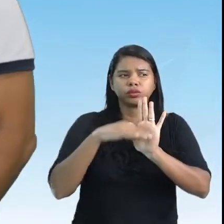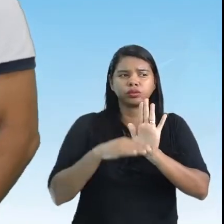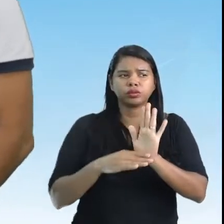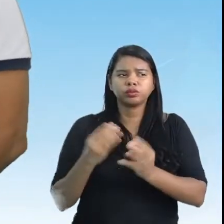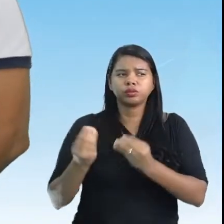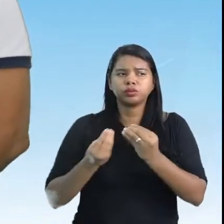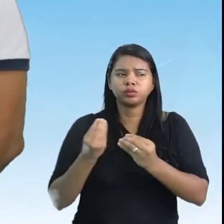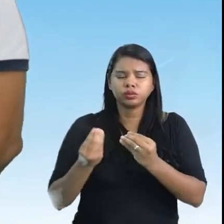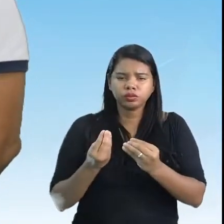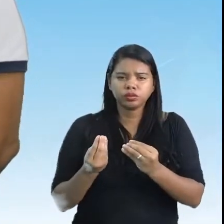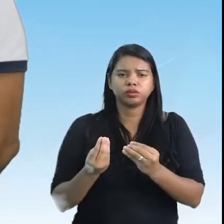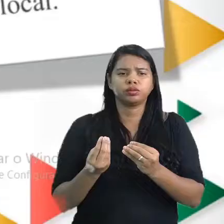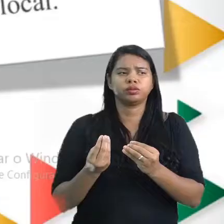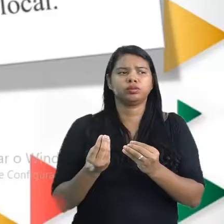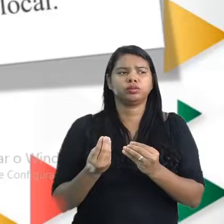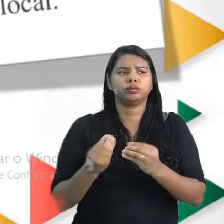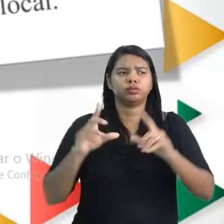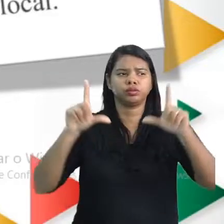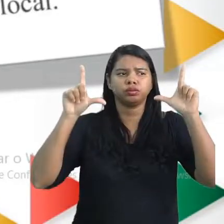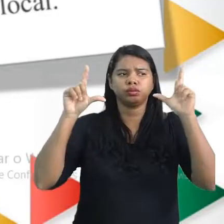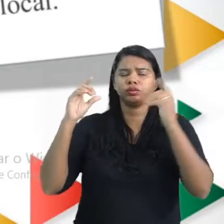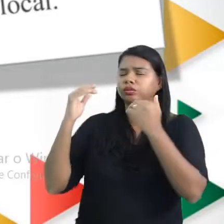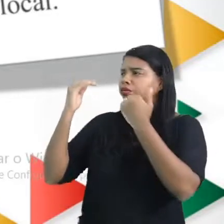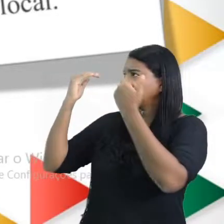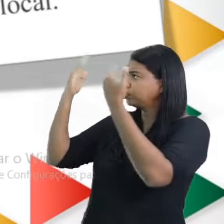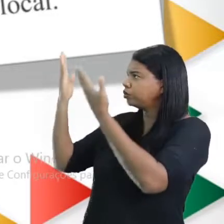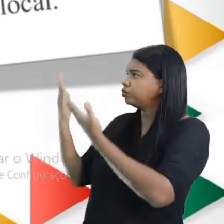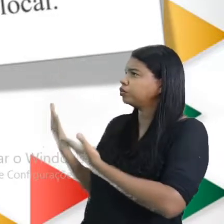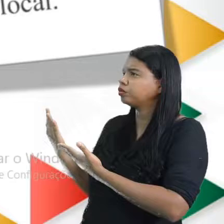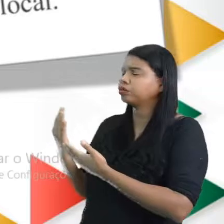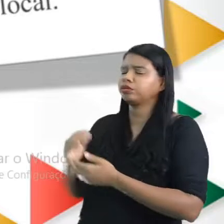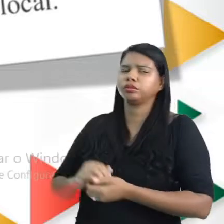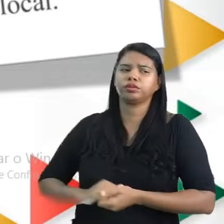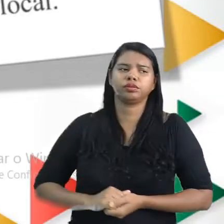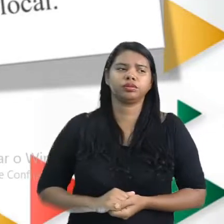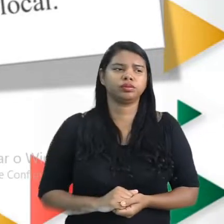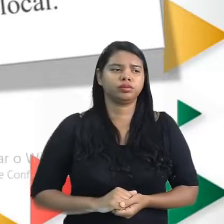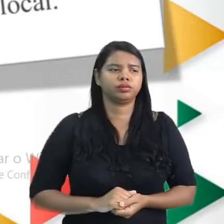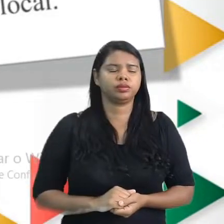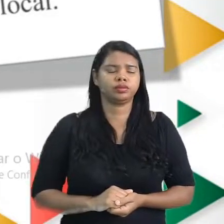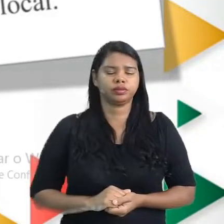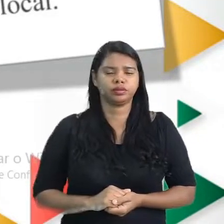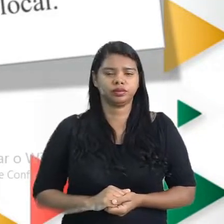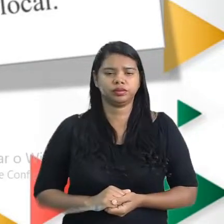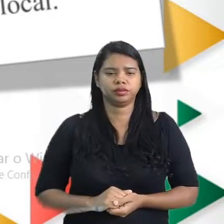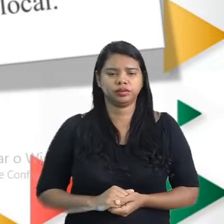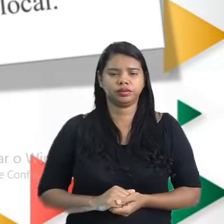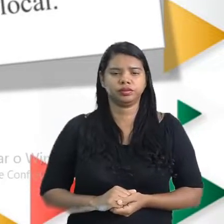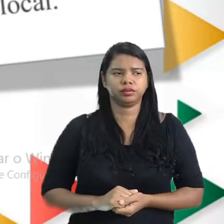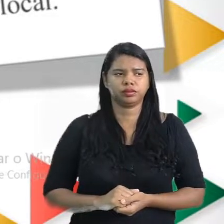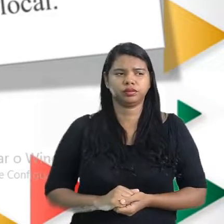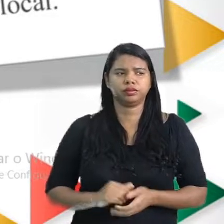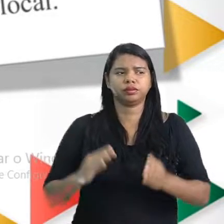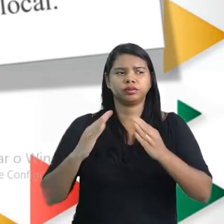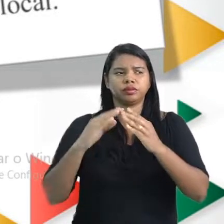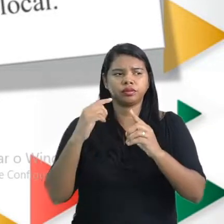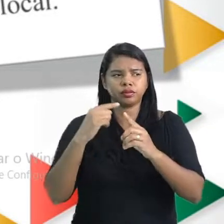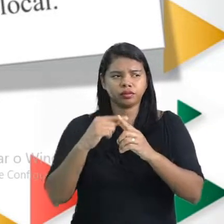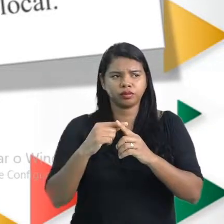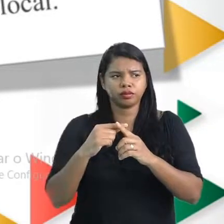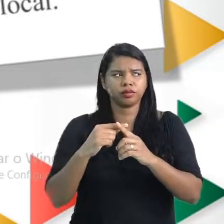veja aqui o último slide, aqui, esse último, gostaria de chamar a atenção mais uma vez, é o seguinte: a convenção, o